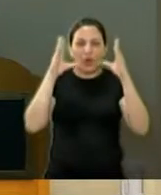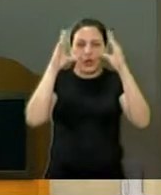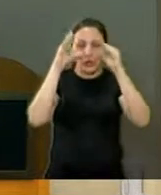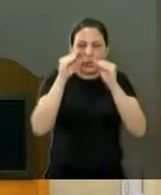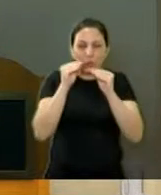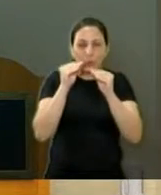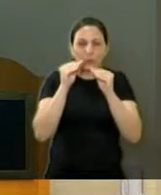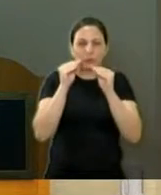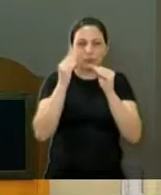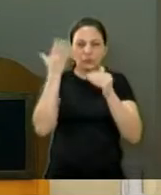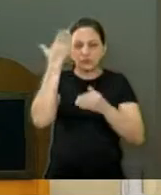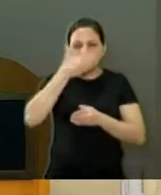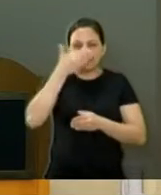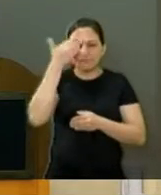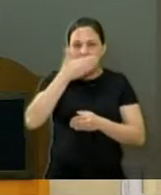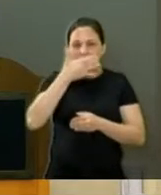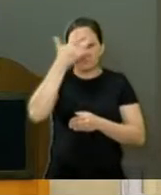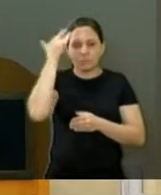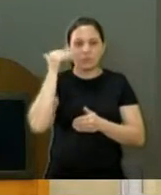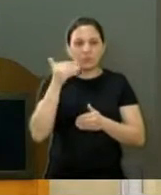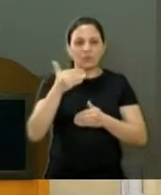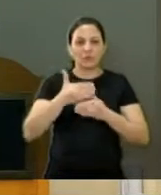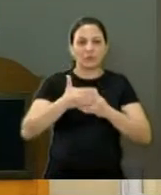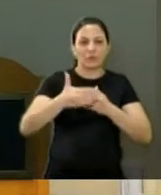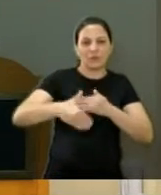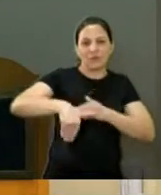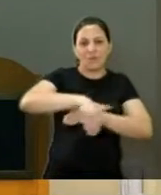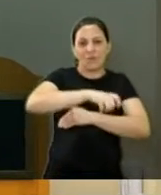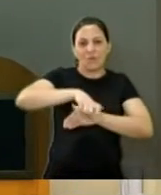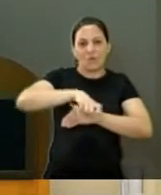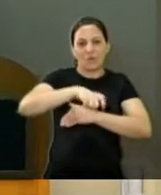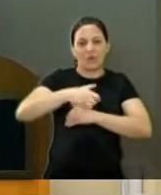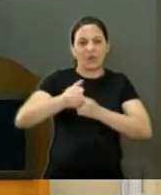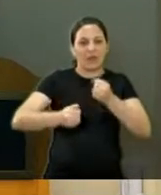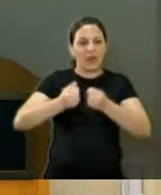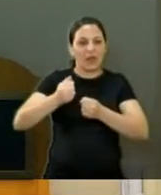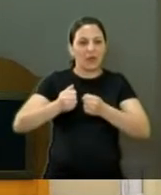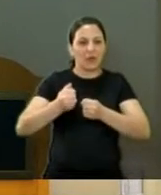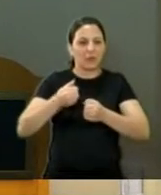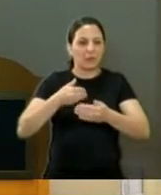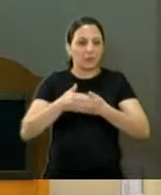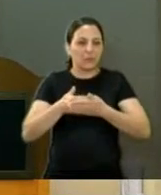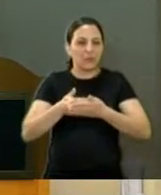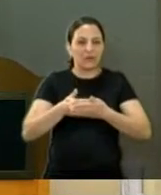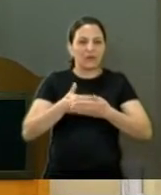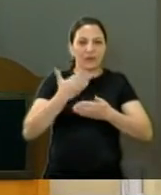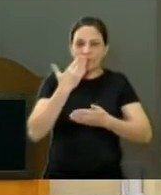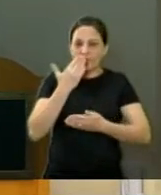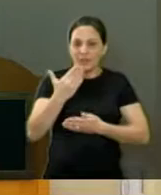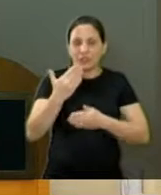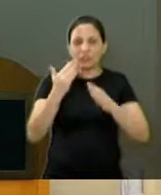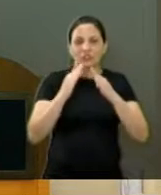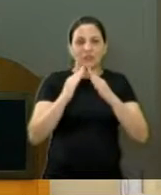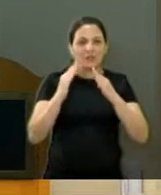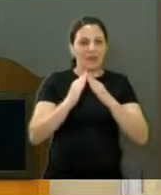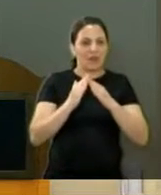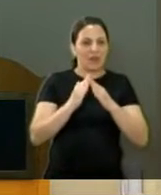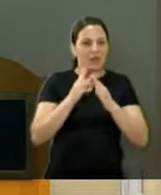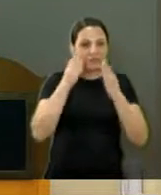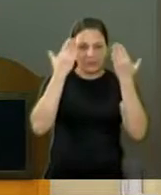você vê as pessoas para um carro em frente à sua casa é muito complicado sair a gente tá já encaminhei